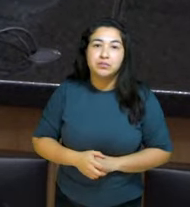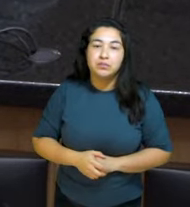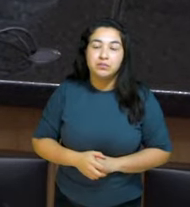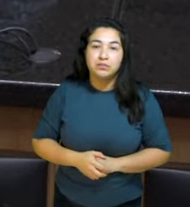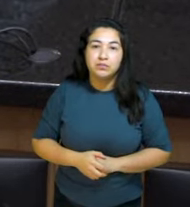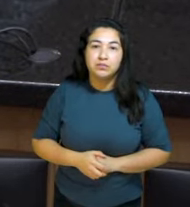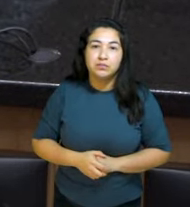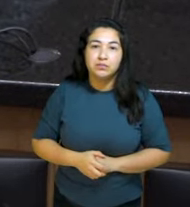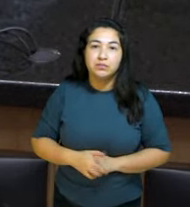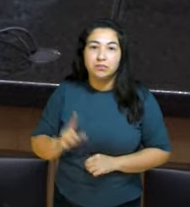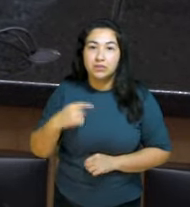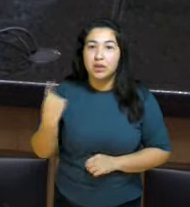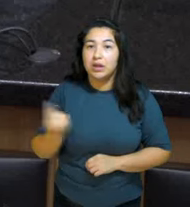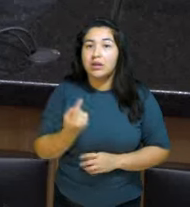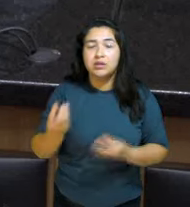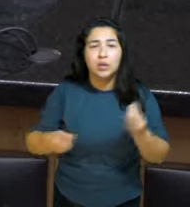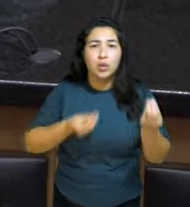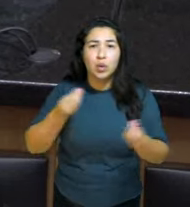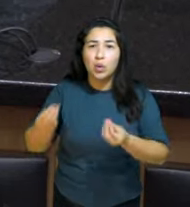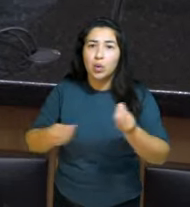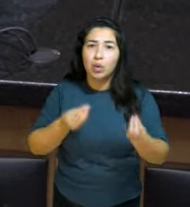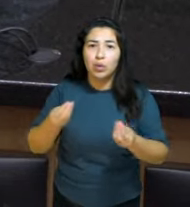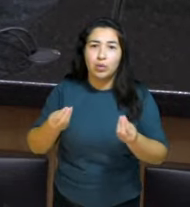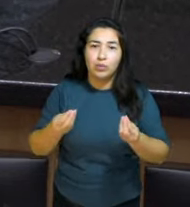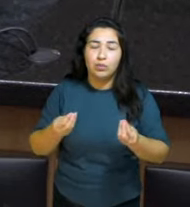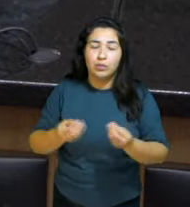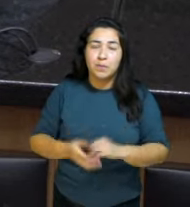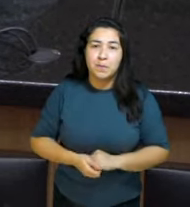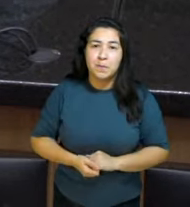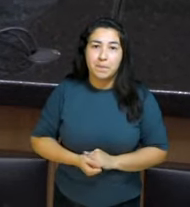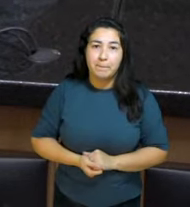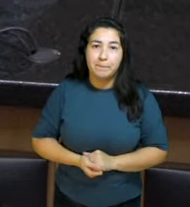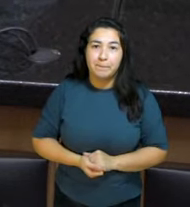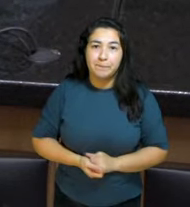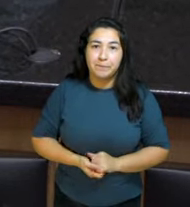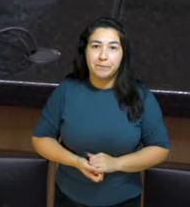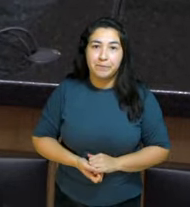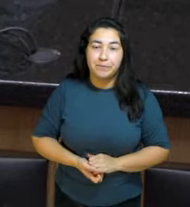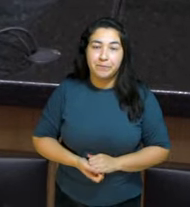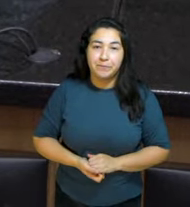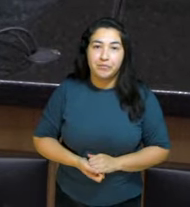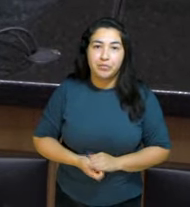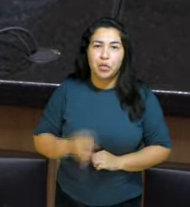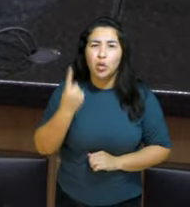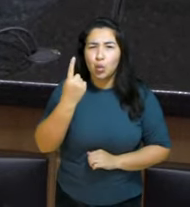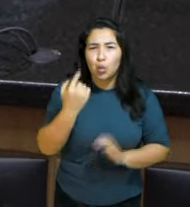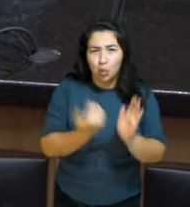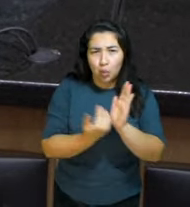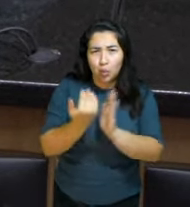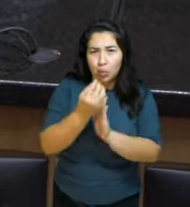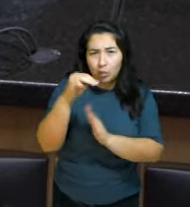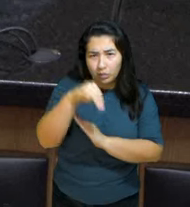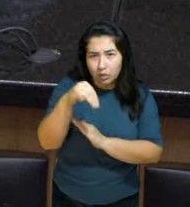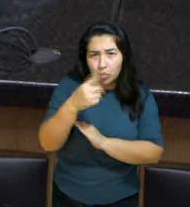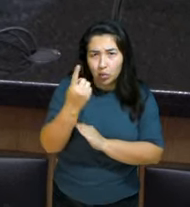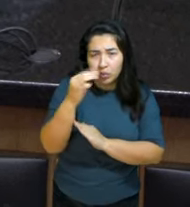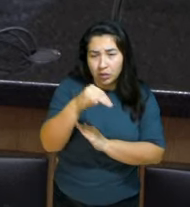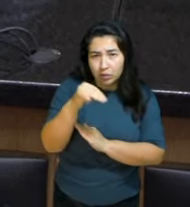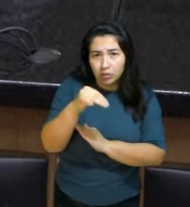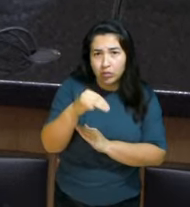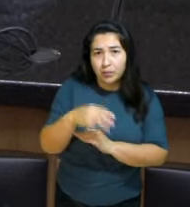A gente, pelas questões... 1 minuto a mais que eu vou pedir, que eu vou me colocar aqui na